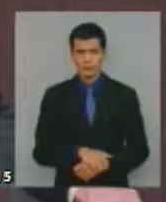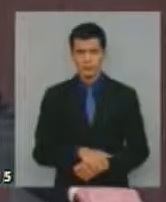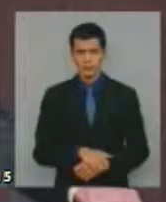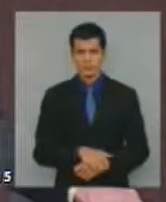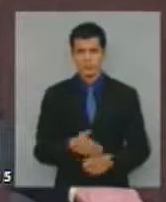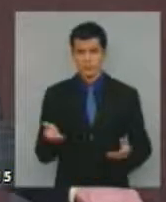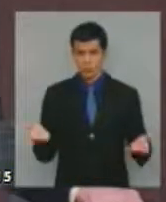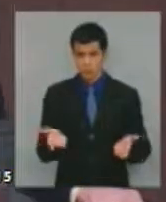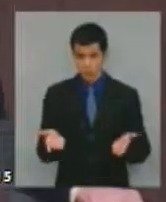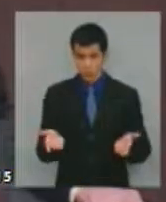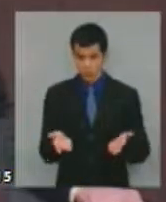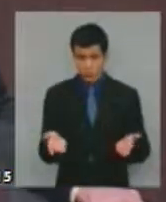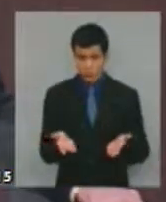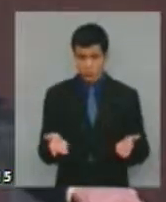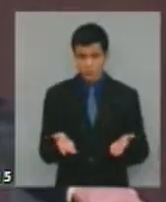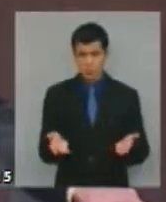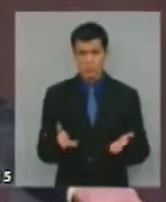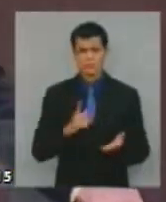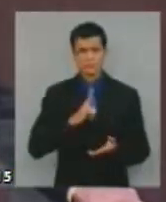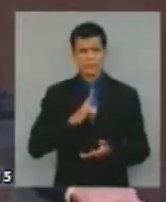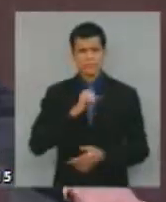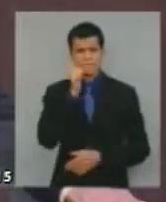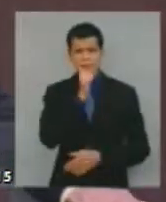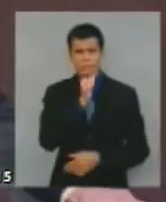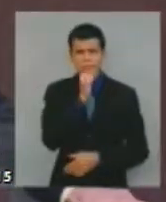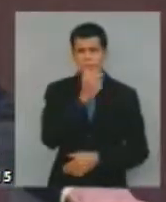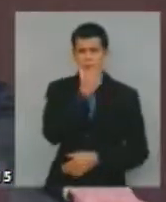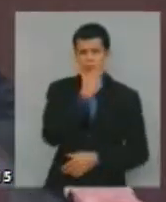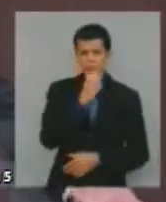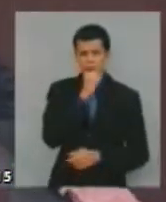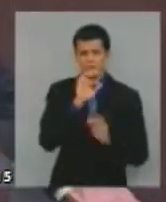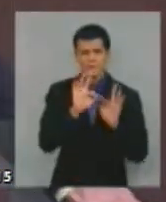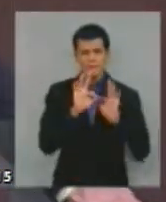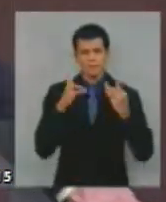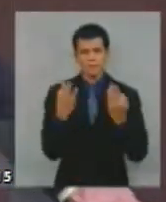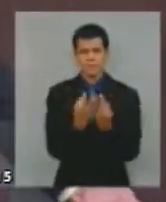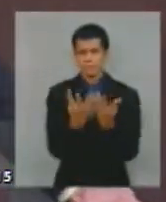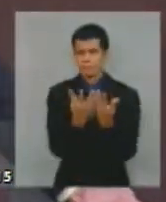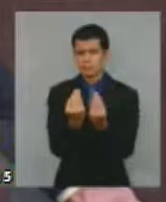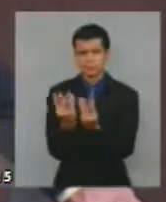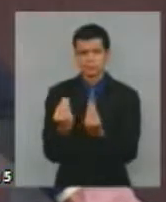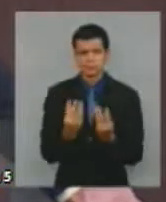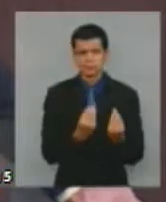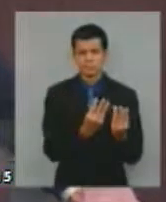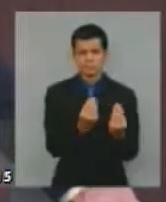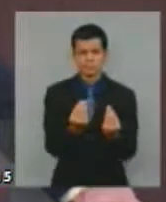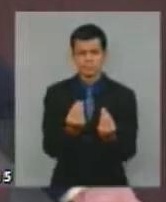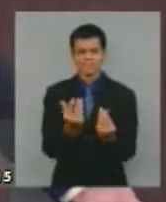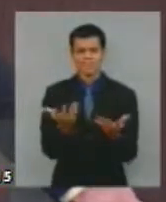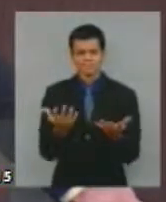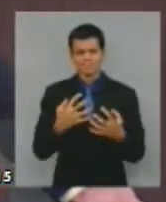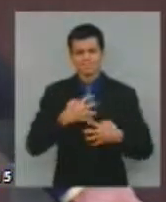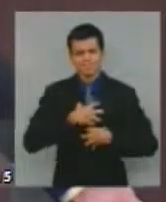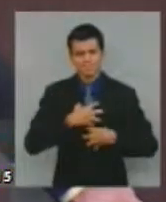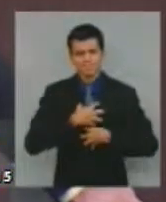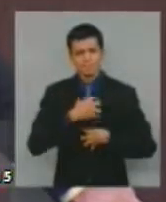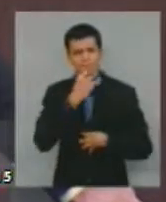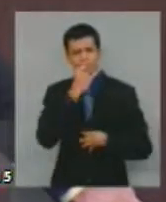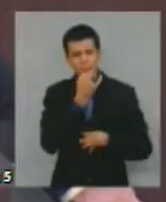inúmeras mães e pais vão chorar a morte de seus filhos.